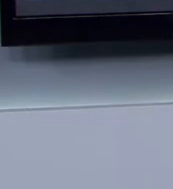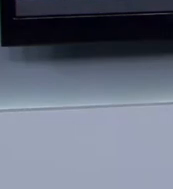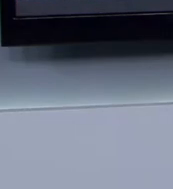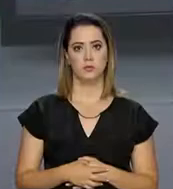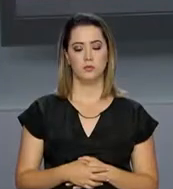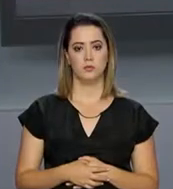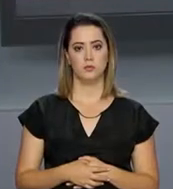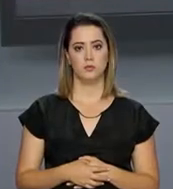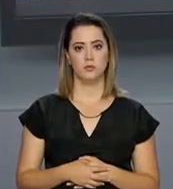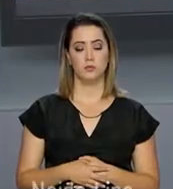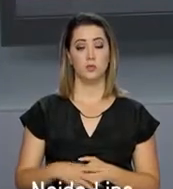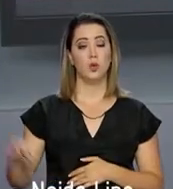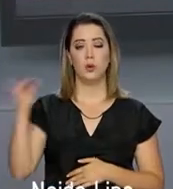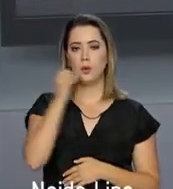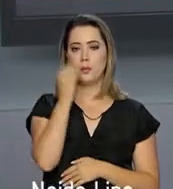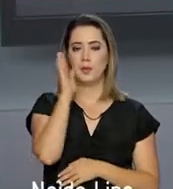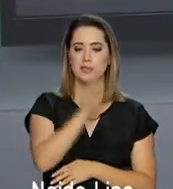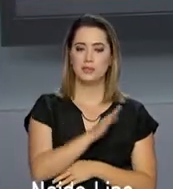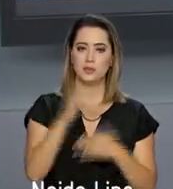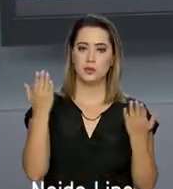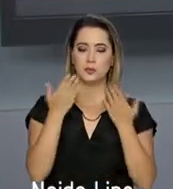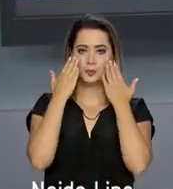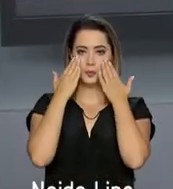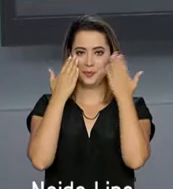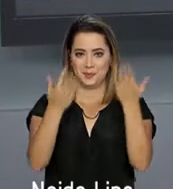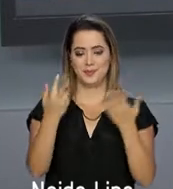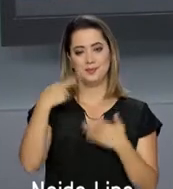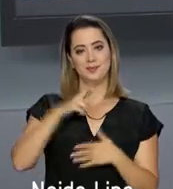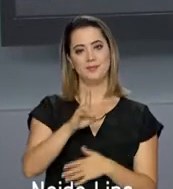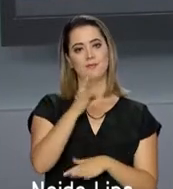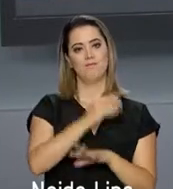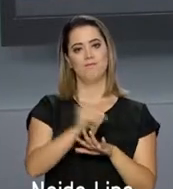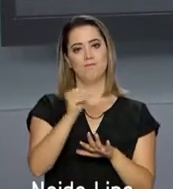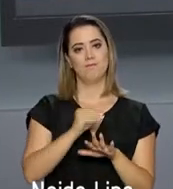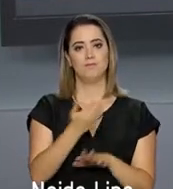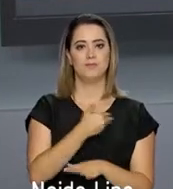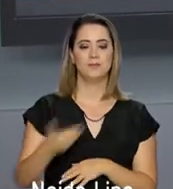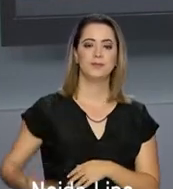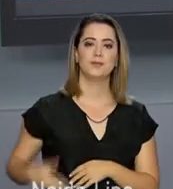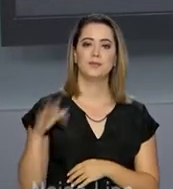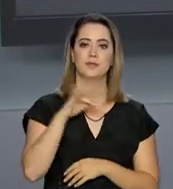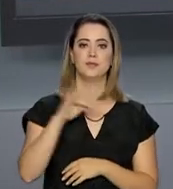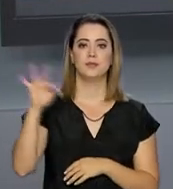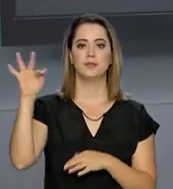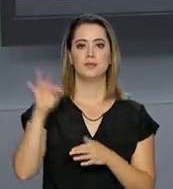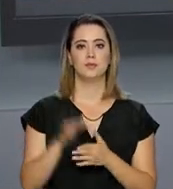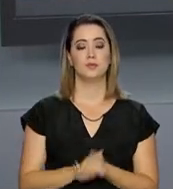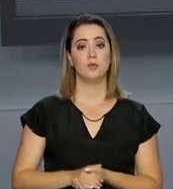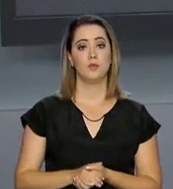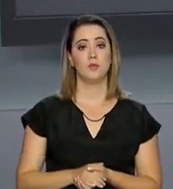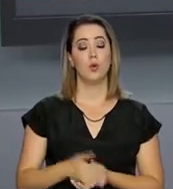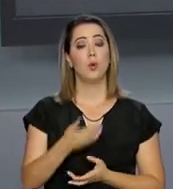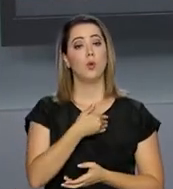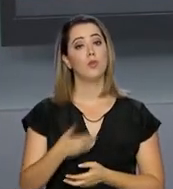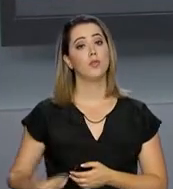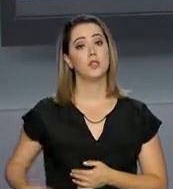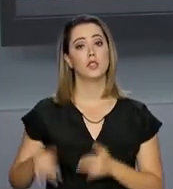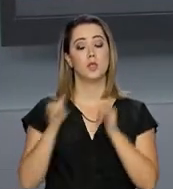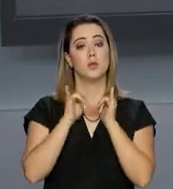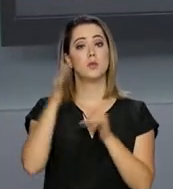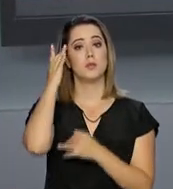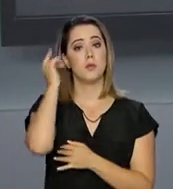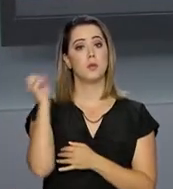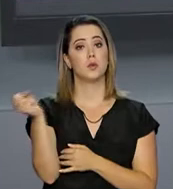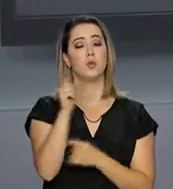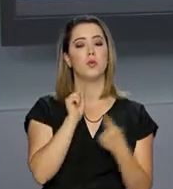olá boa tarde começa agora o repórter nbr com as notícias do governo federal o governo anuncia amanhã a nova